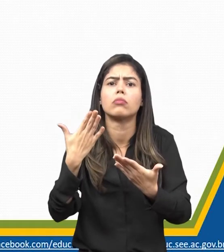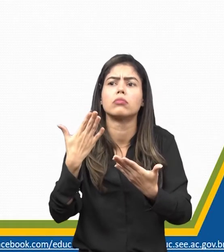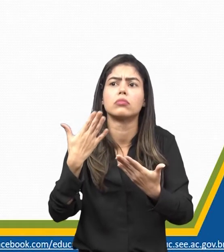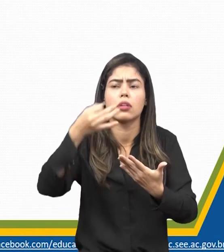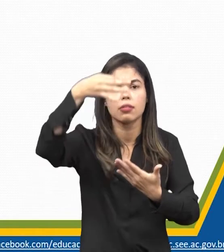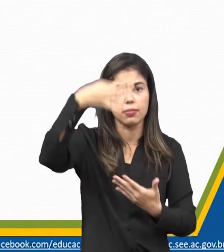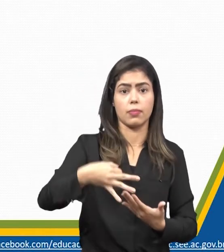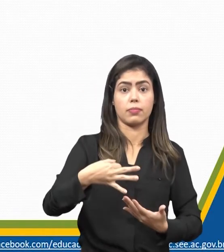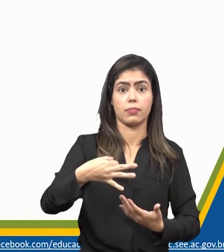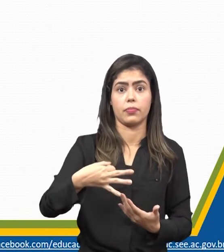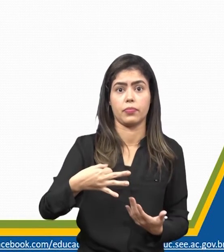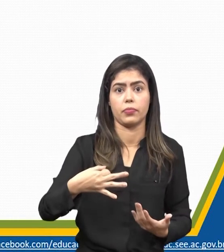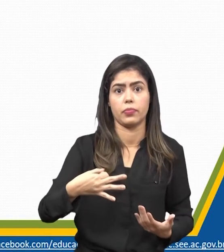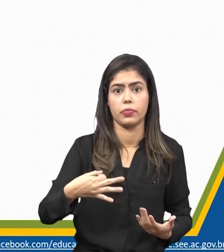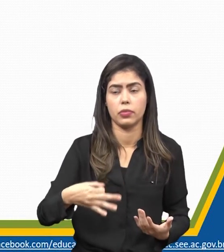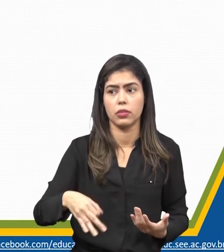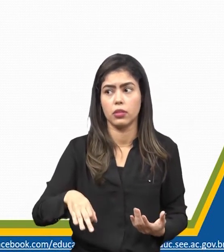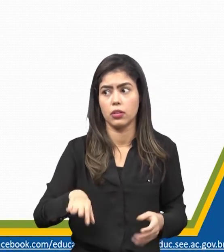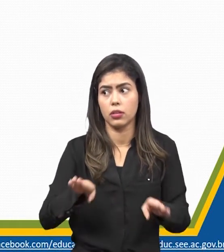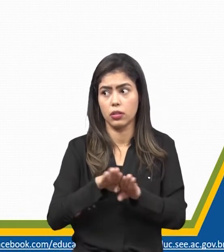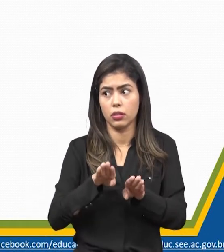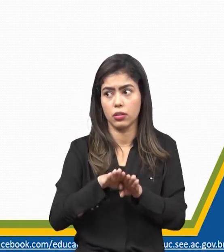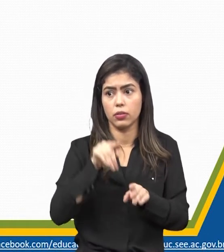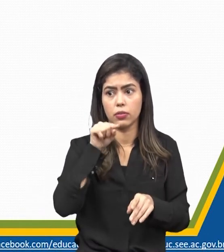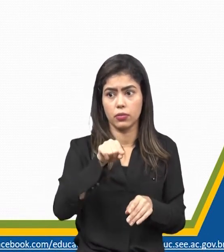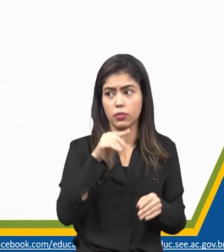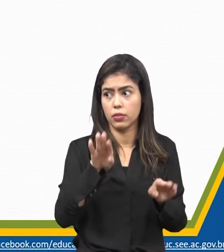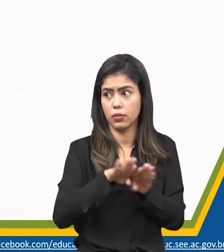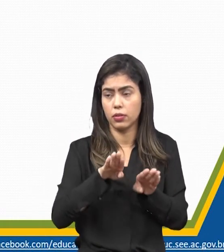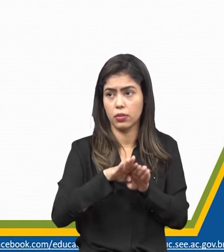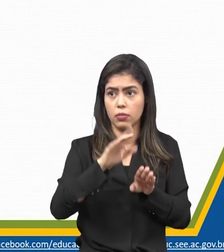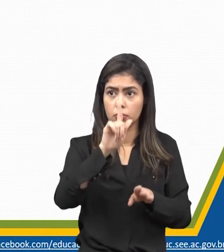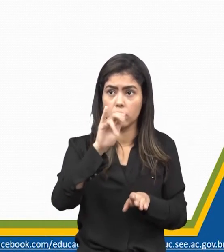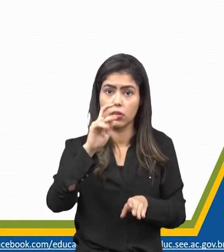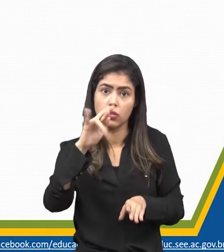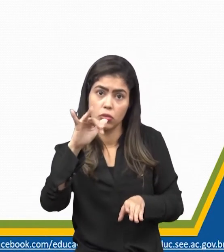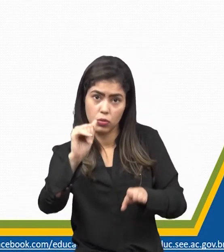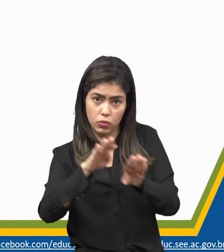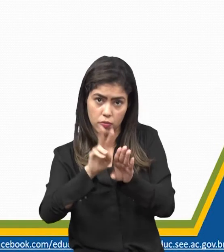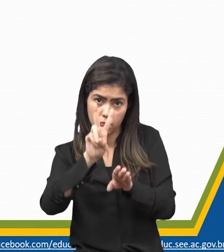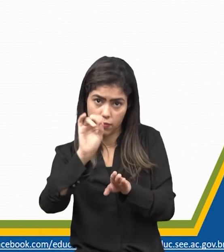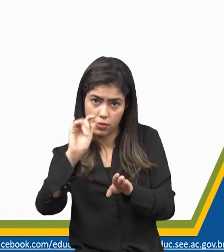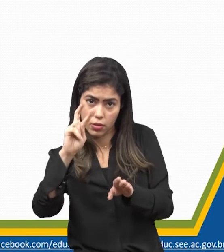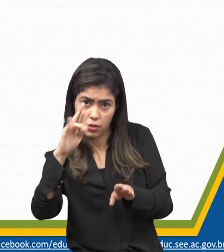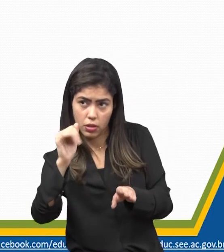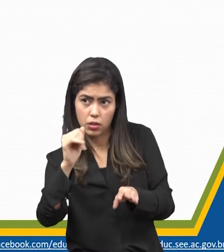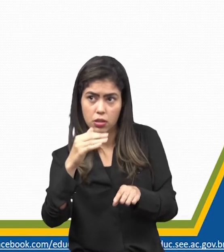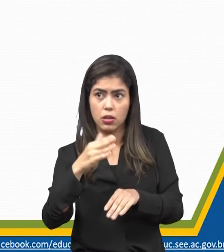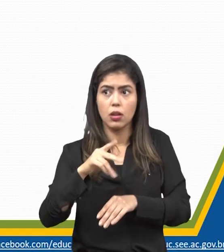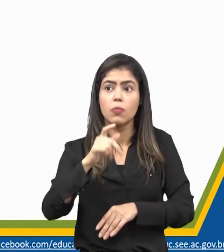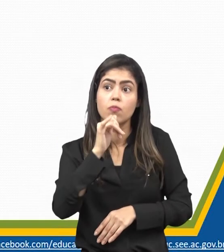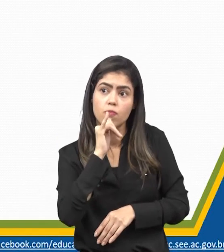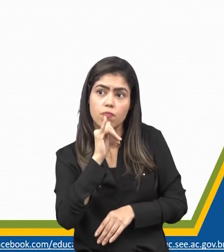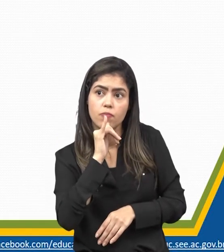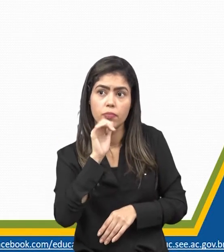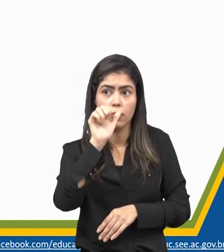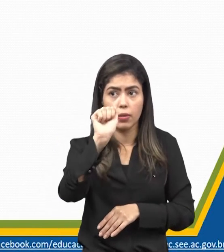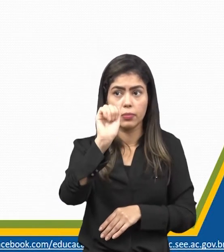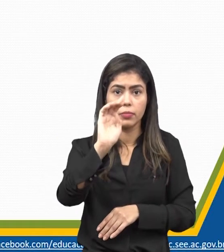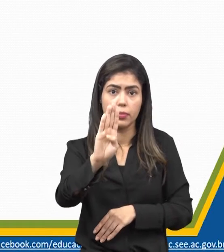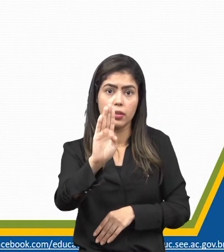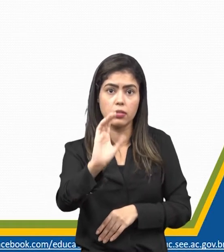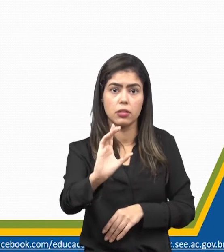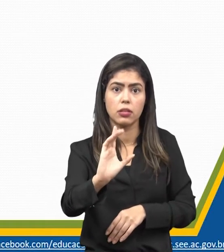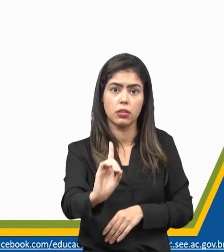configuração correta do tipo de dominação exercida por Getúlio Vargas. Dominação carismática e tradicional, letra